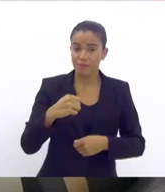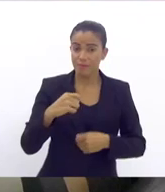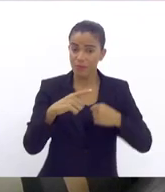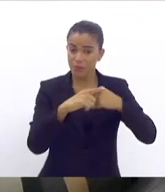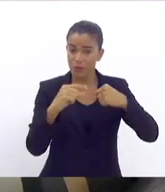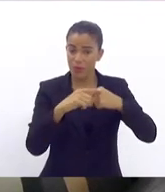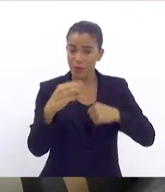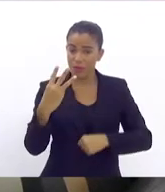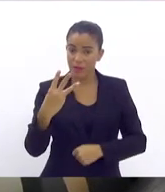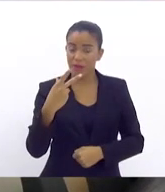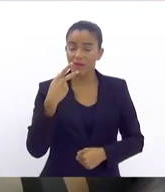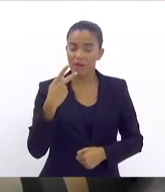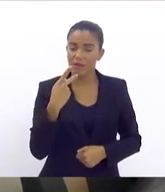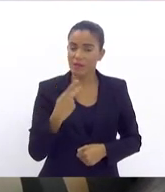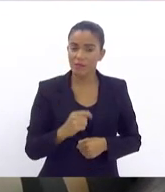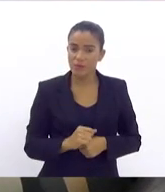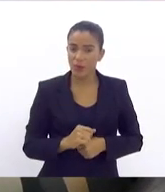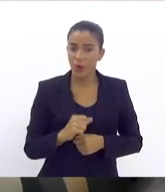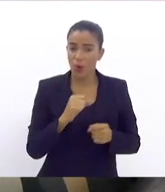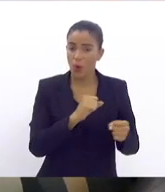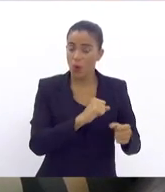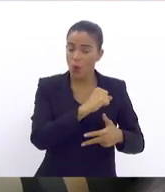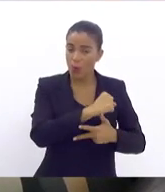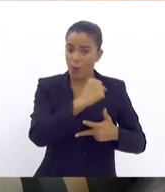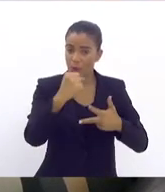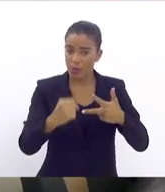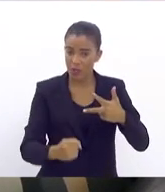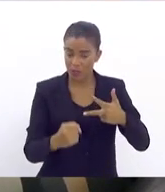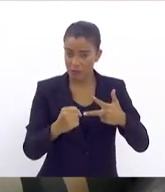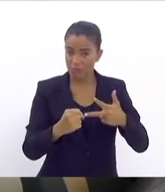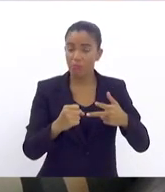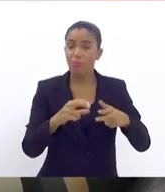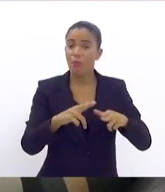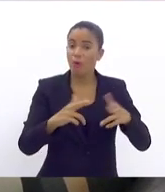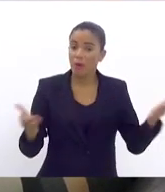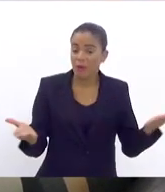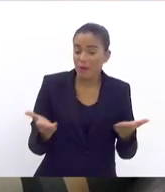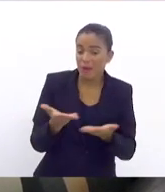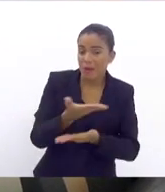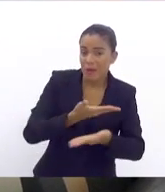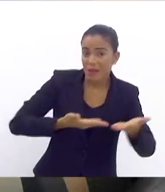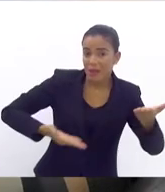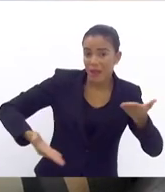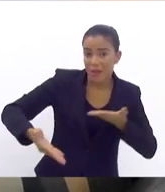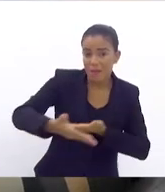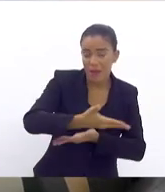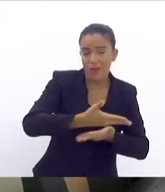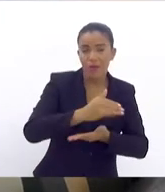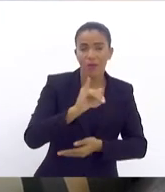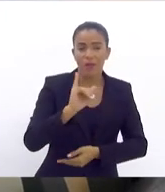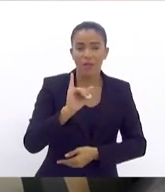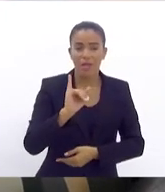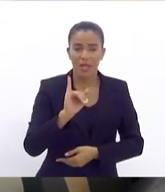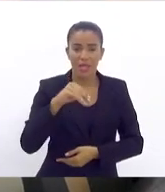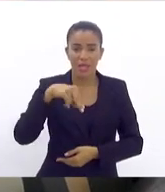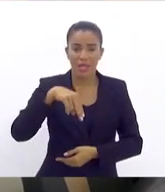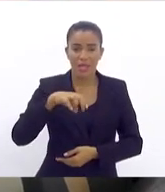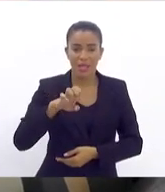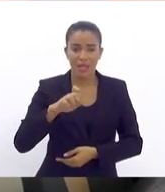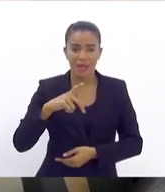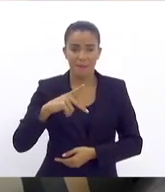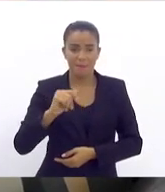3º diz... O Poder Executivo, por intermédio do INEPAC, adotará tal, tal, tal, tal. Então, ela